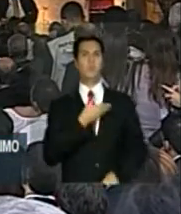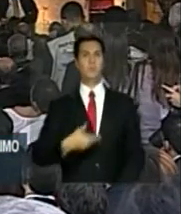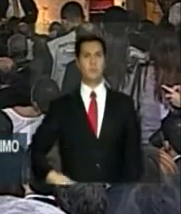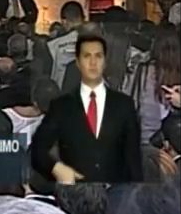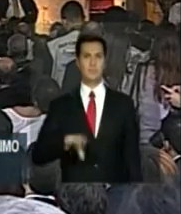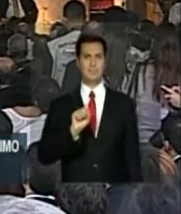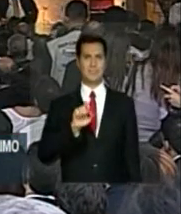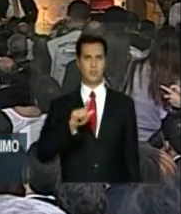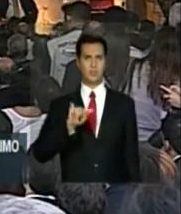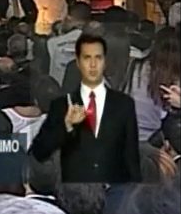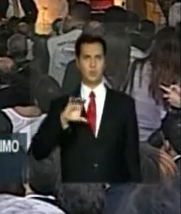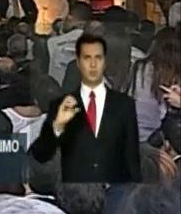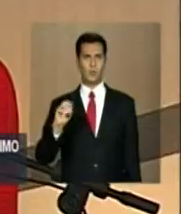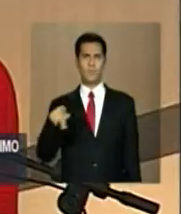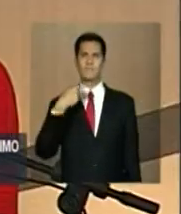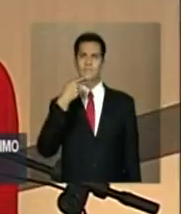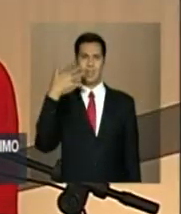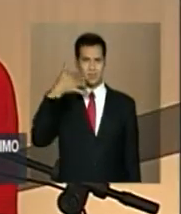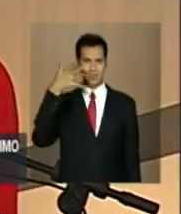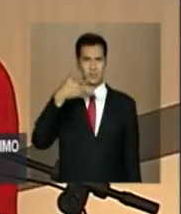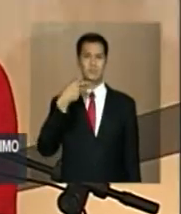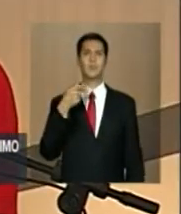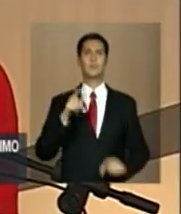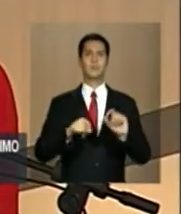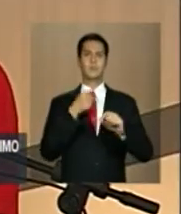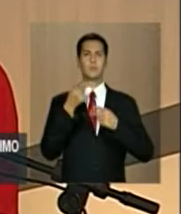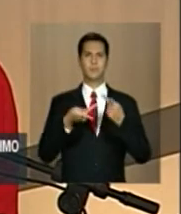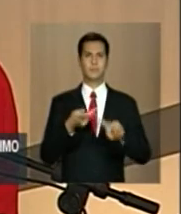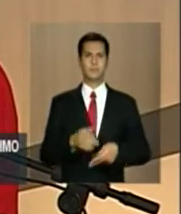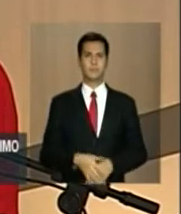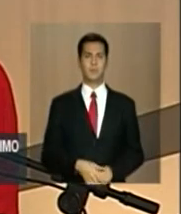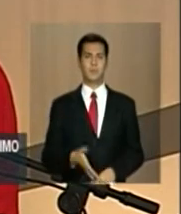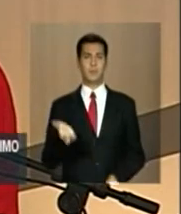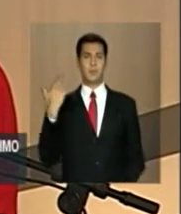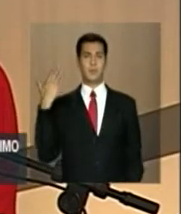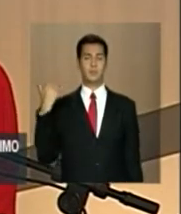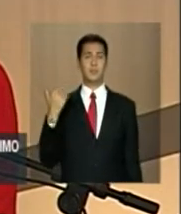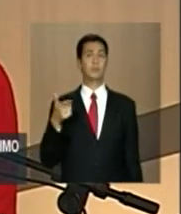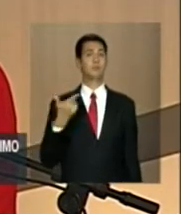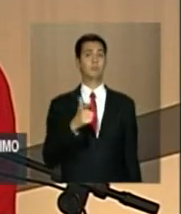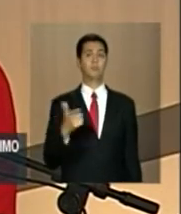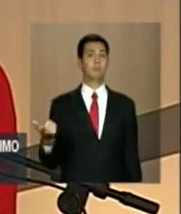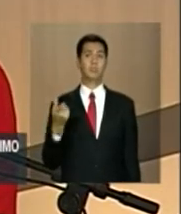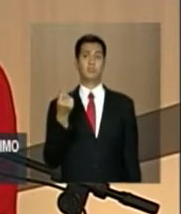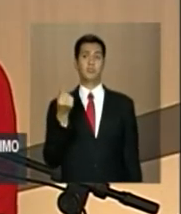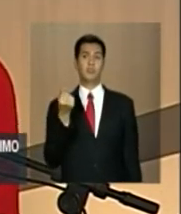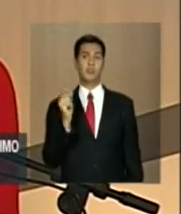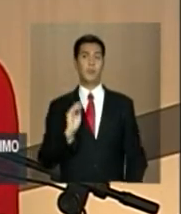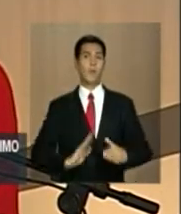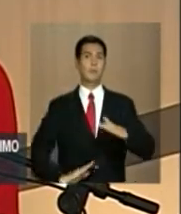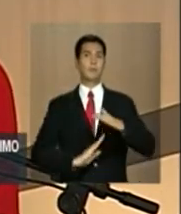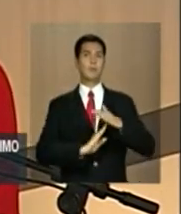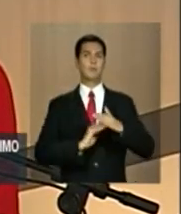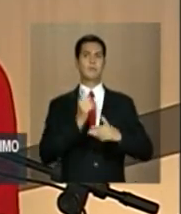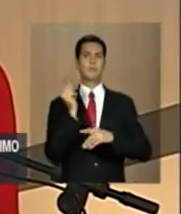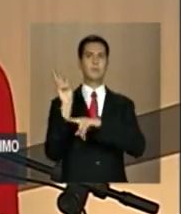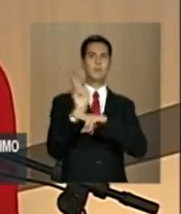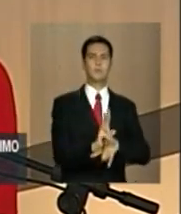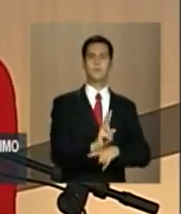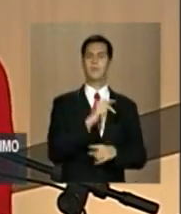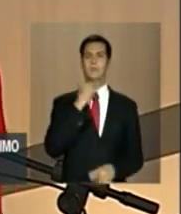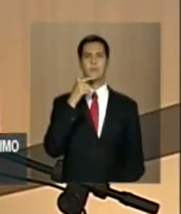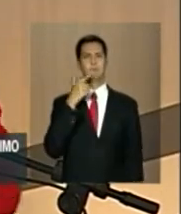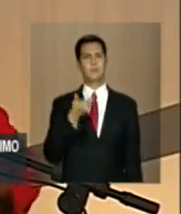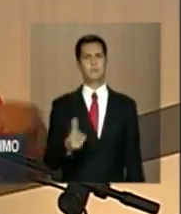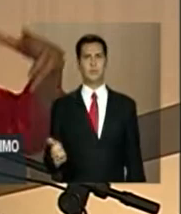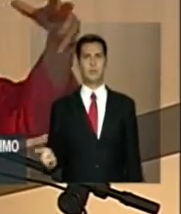dizendo o seguinte: a gente não tinha margem para se financiar. Ele começou dizendo isso.